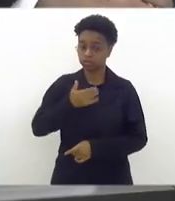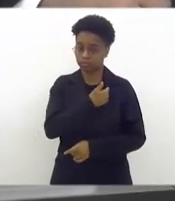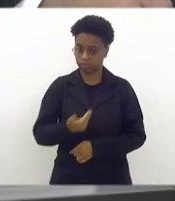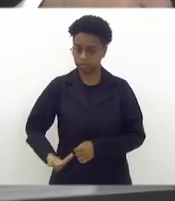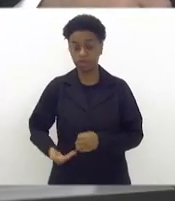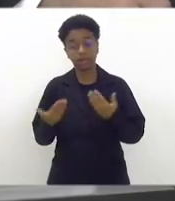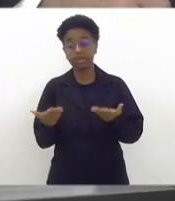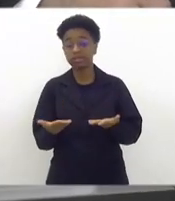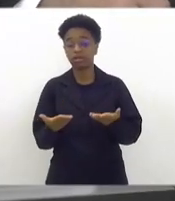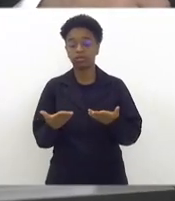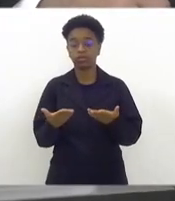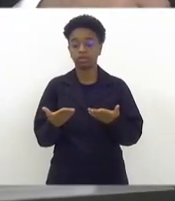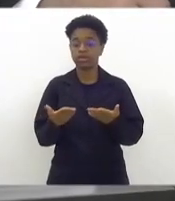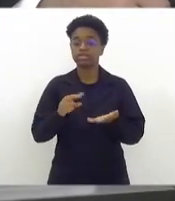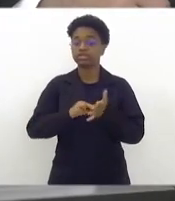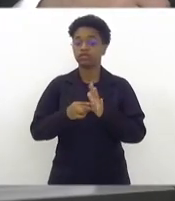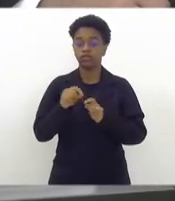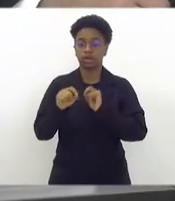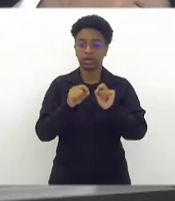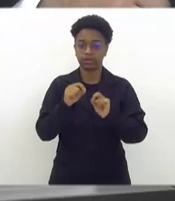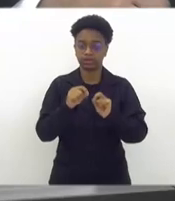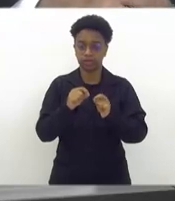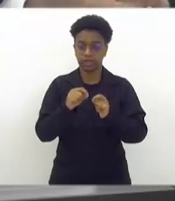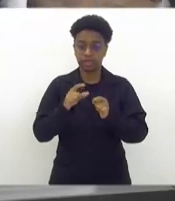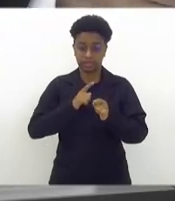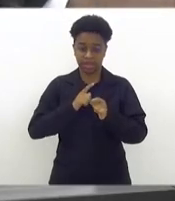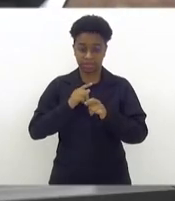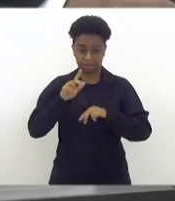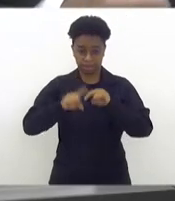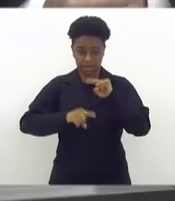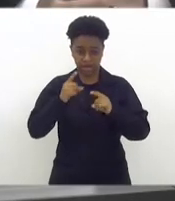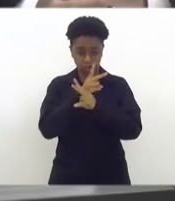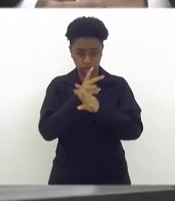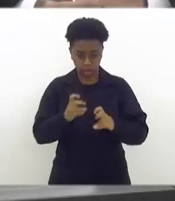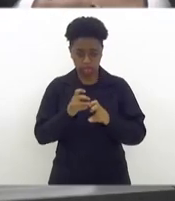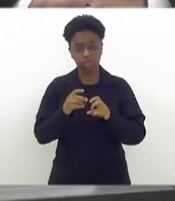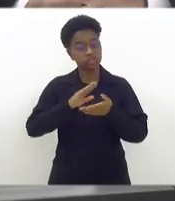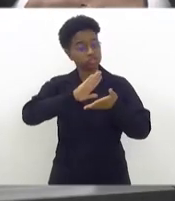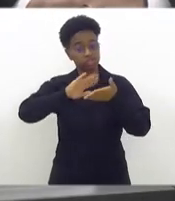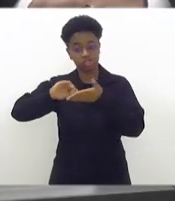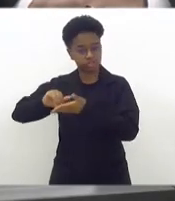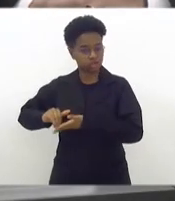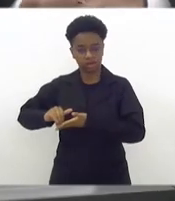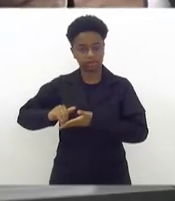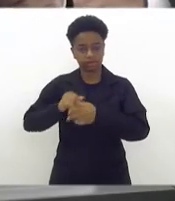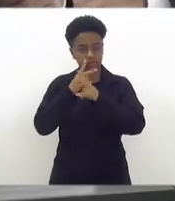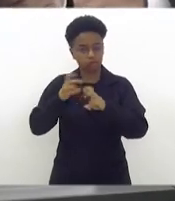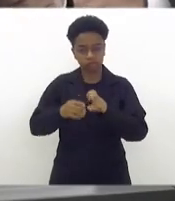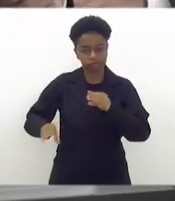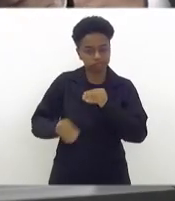é desintoxicar, já que a gente está falando de substâncias eventualmente drogas, desintoxicar o debate. Não permitir